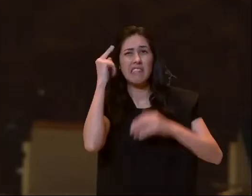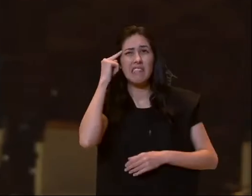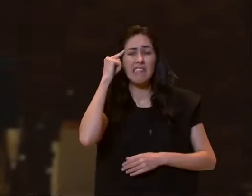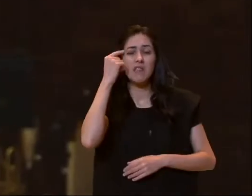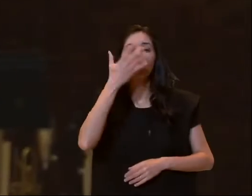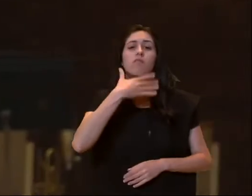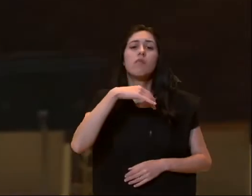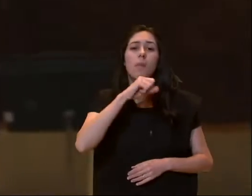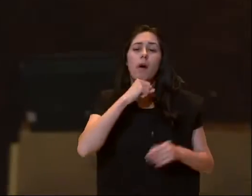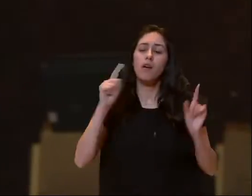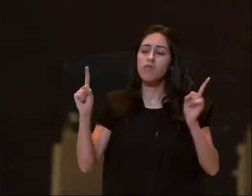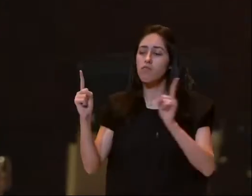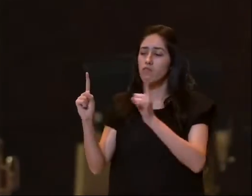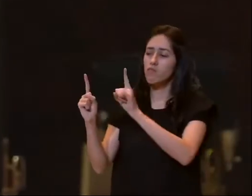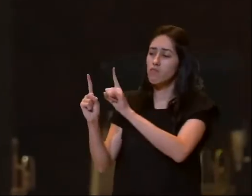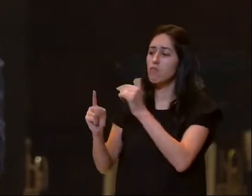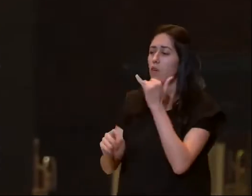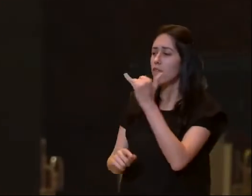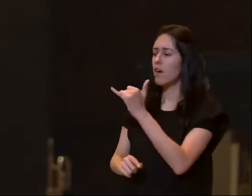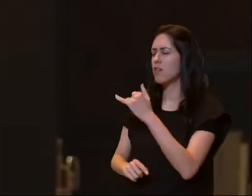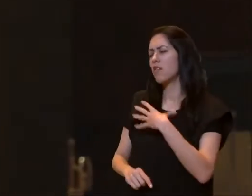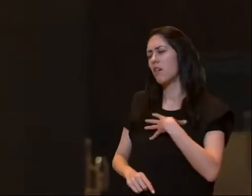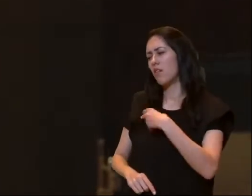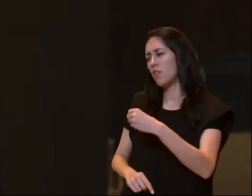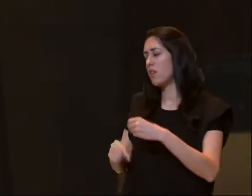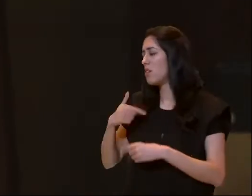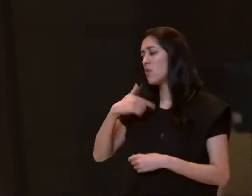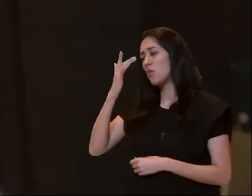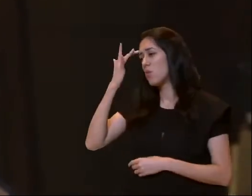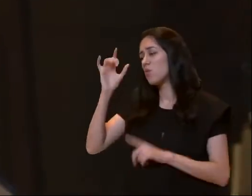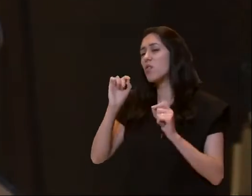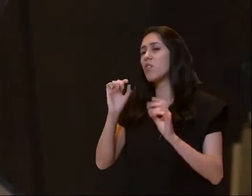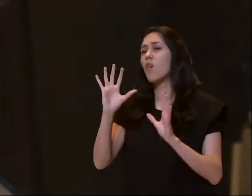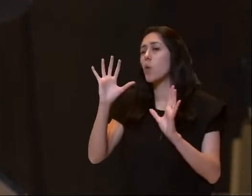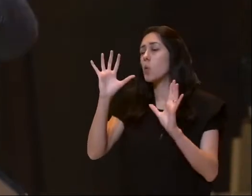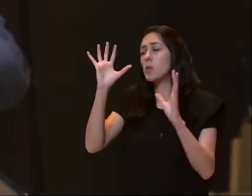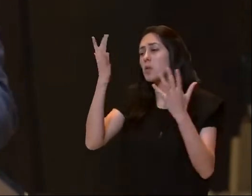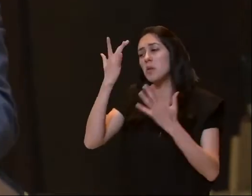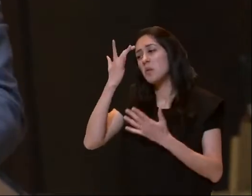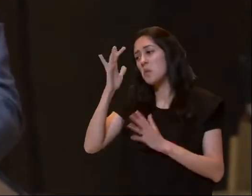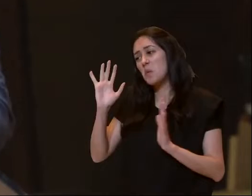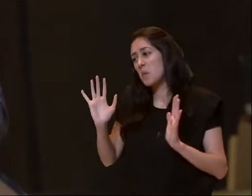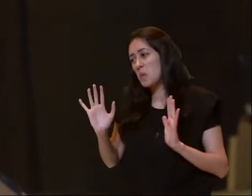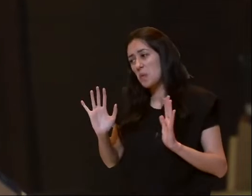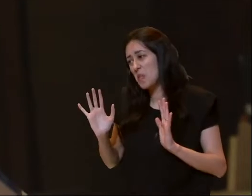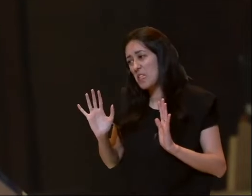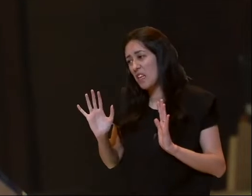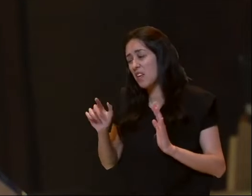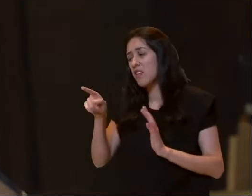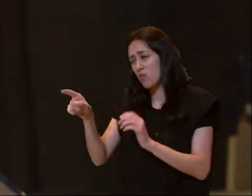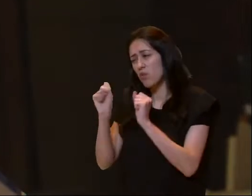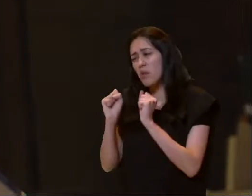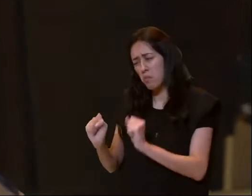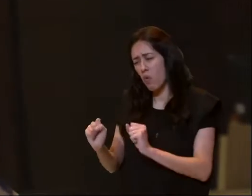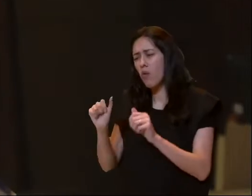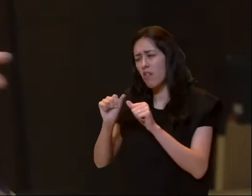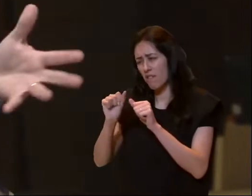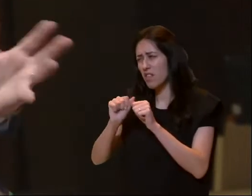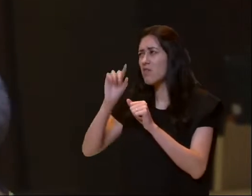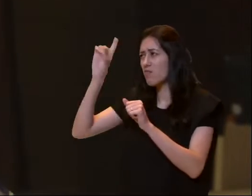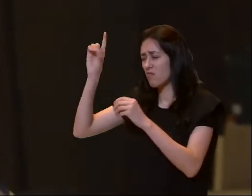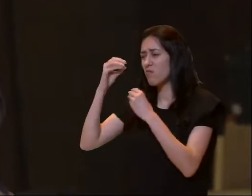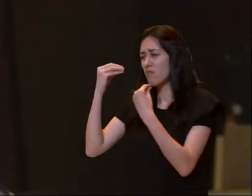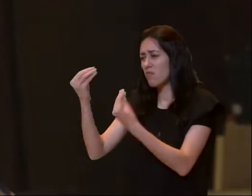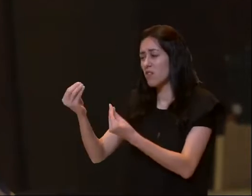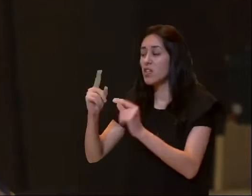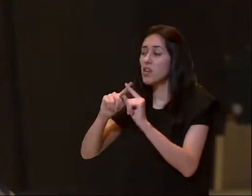lado dela e fala: olha, filha, eu não sei o que vai acontecer. Você pode todas as coisas no Senhor. Mas Ele vai